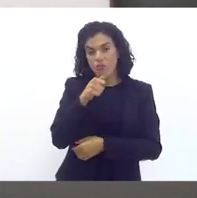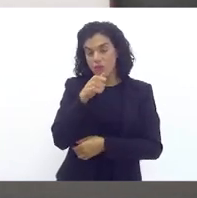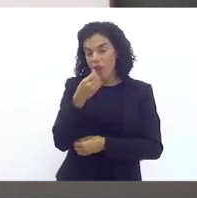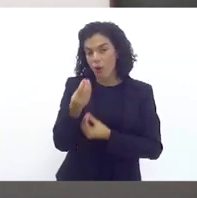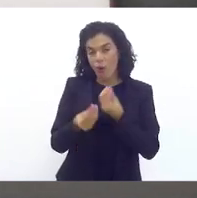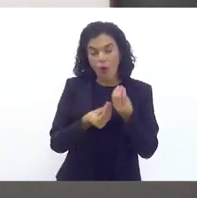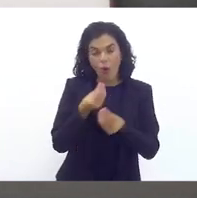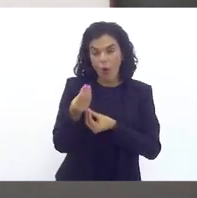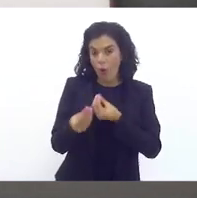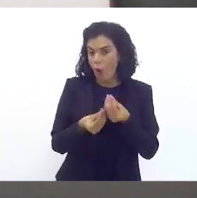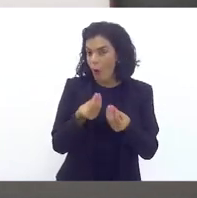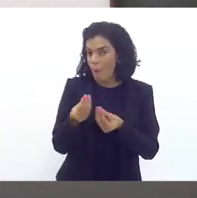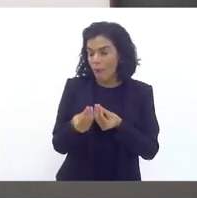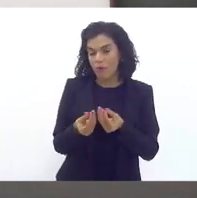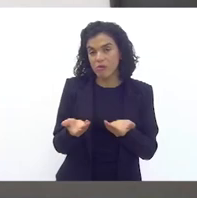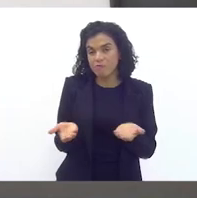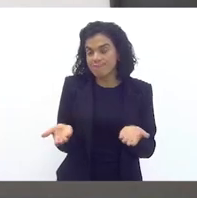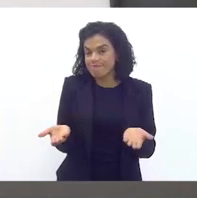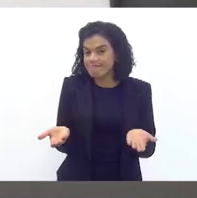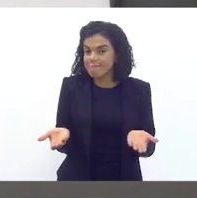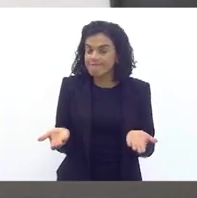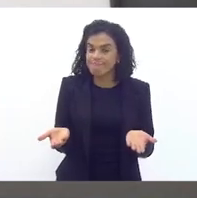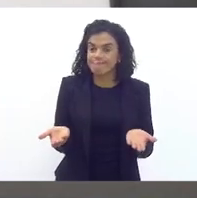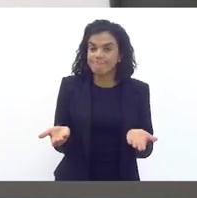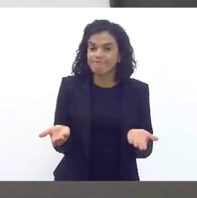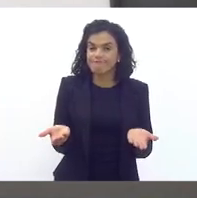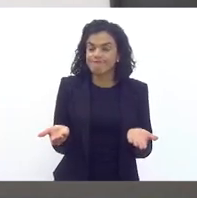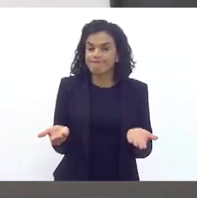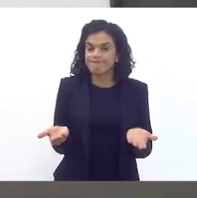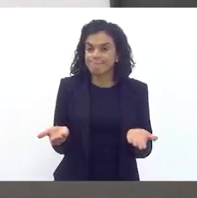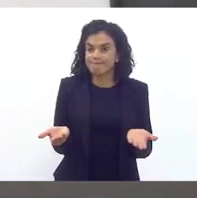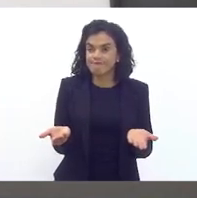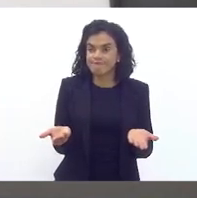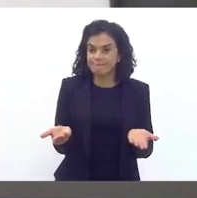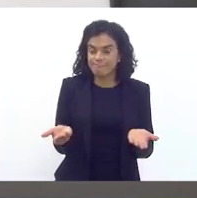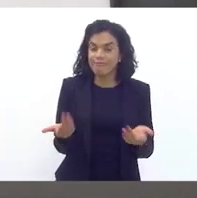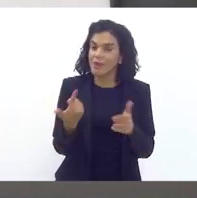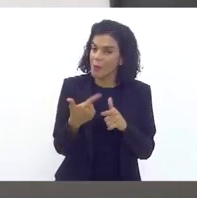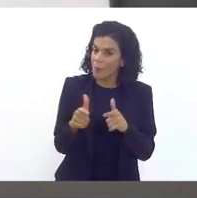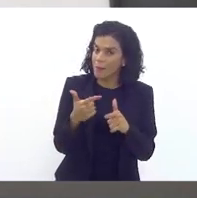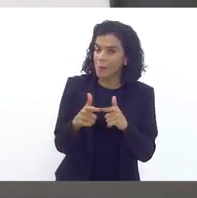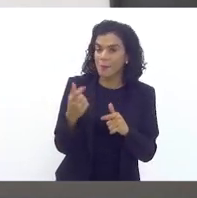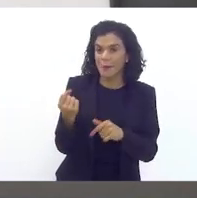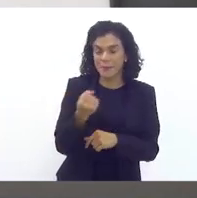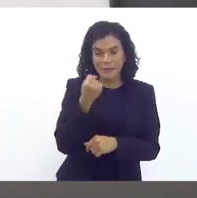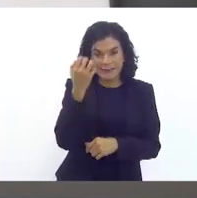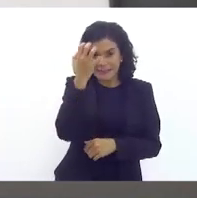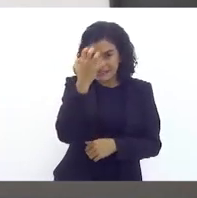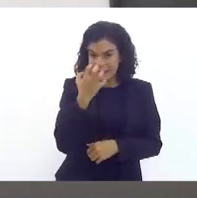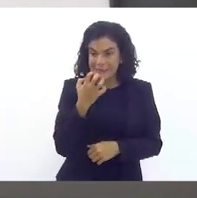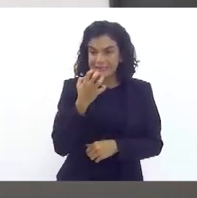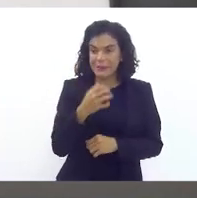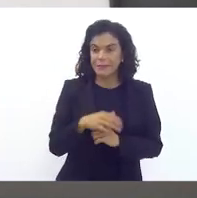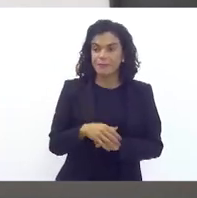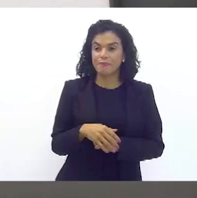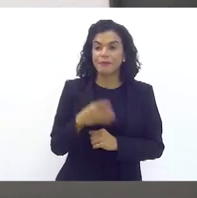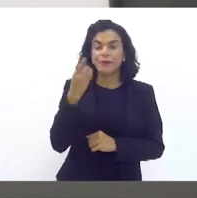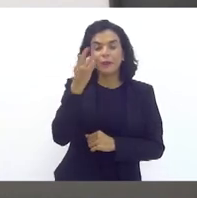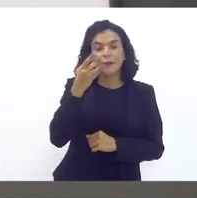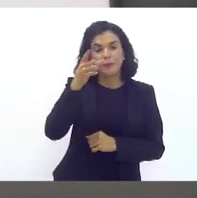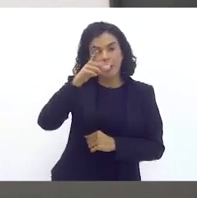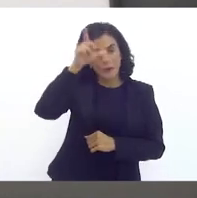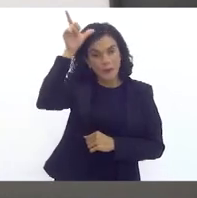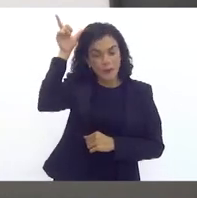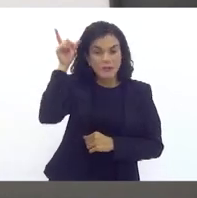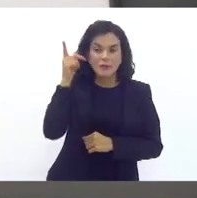abrir mão desses cargos, do concurso. É um problema sério. Deputado Luiz Paulo, depois